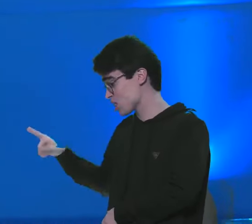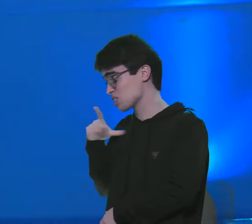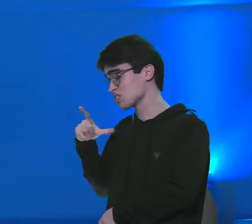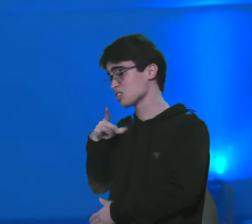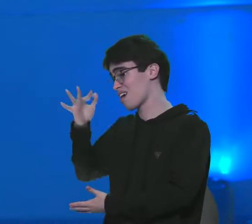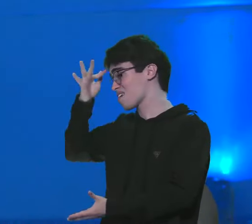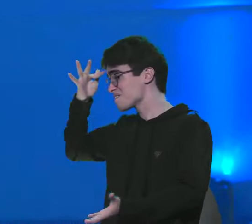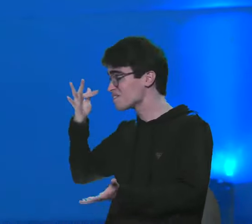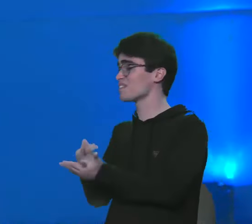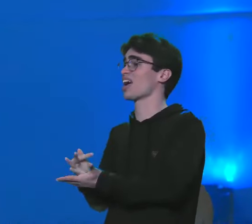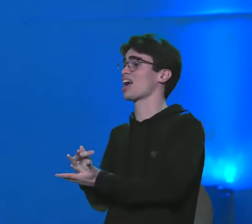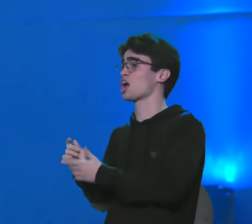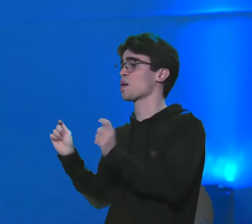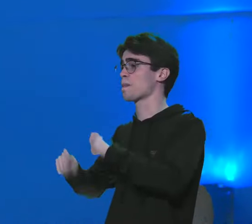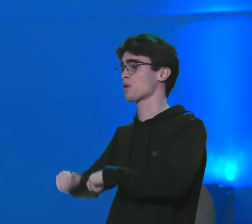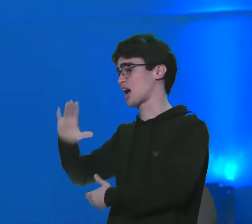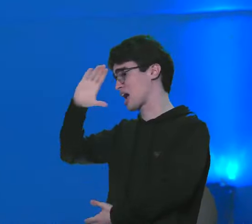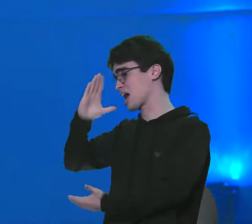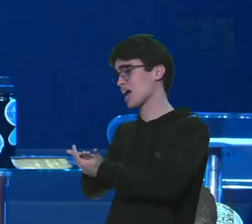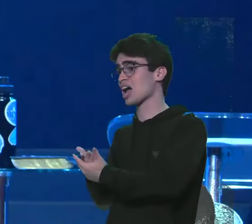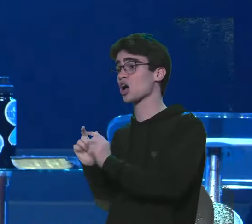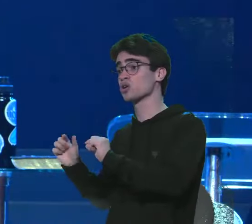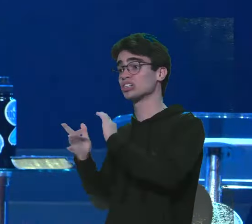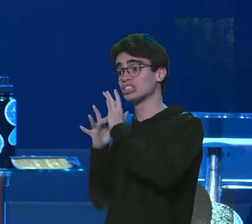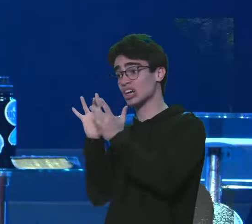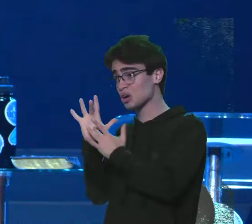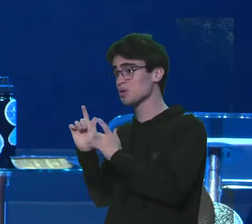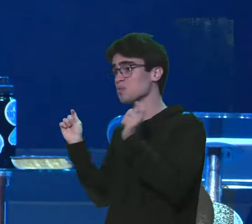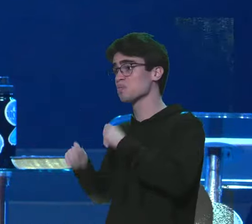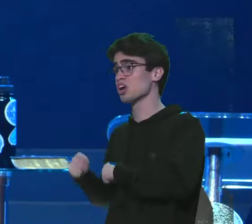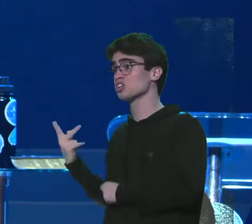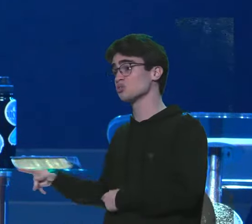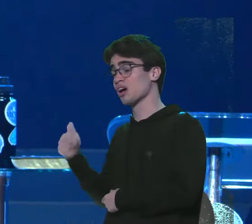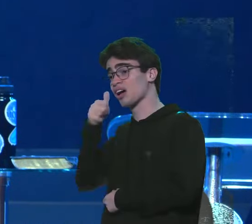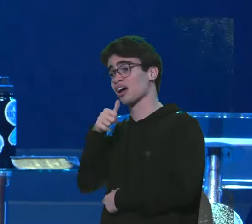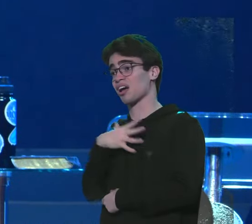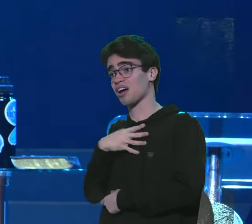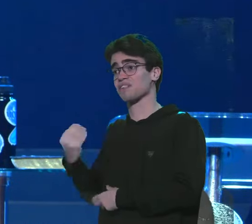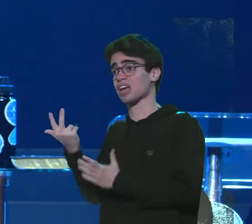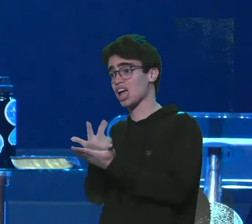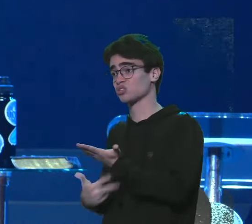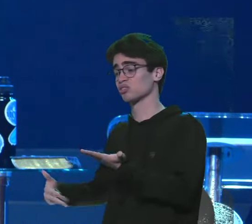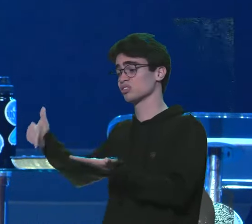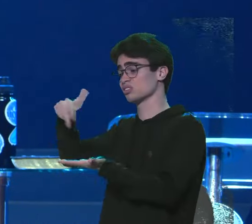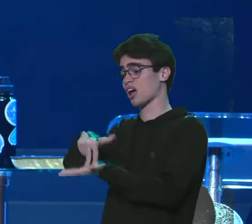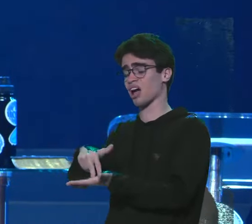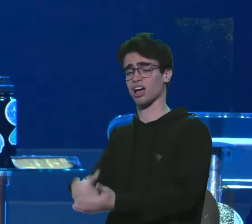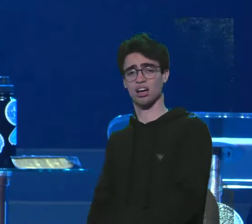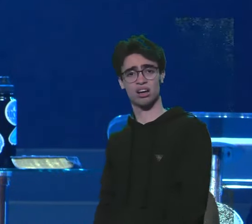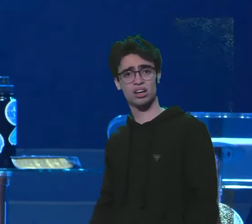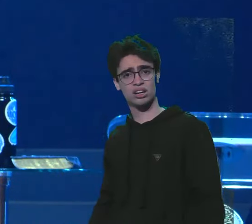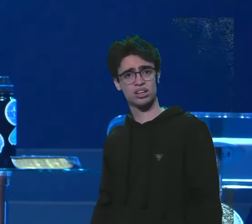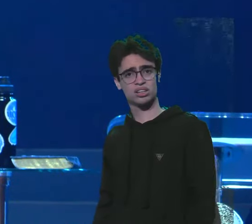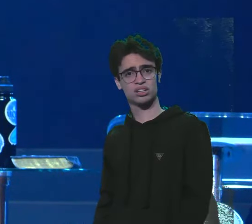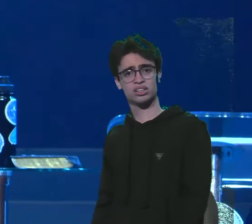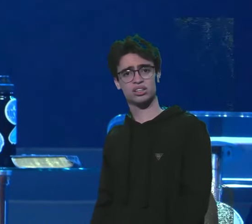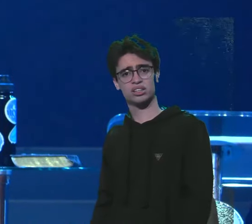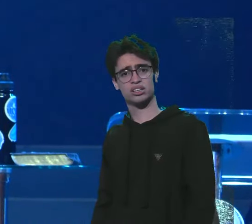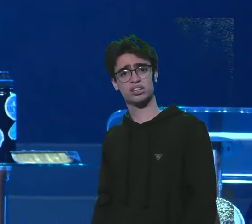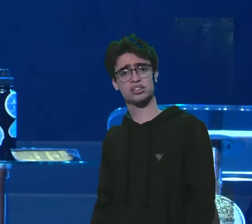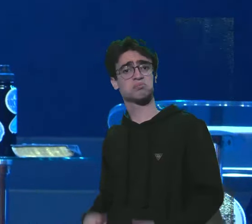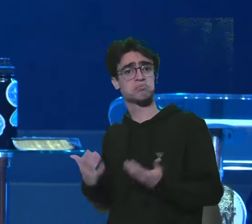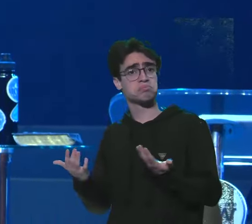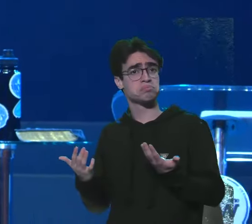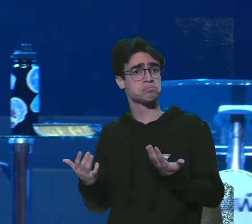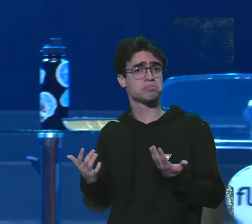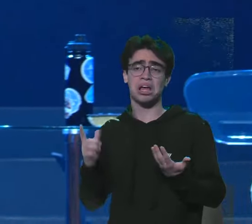o suficiente para acreditar que Jesus era capaz de ressuscitar a filha dele que estava morrendo. Jesus, ele